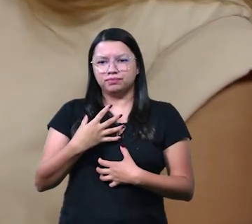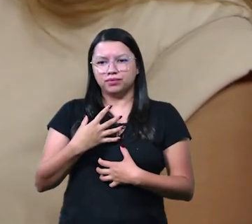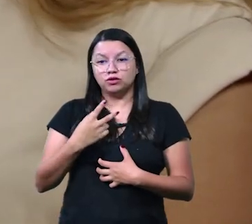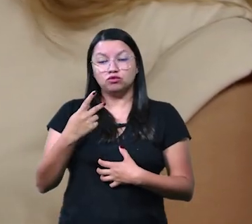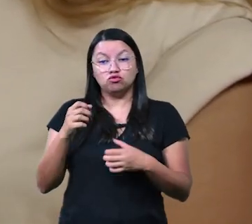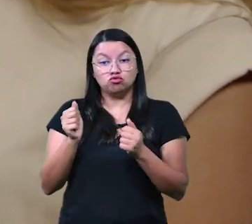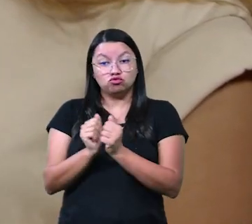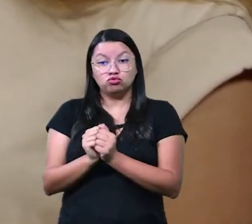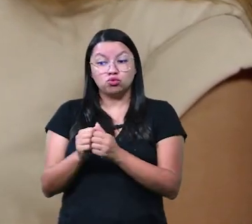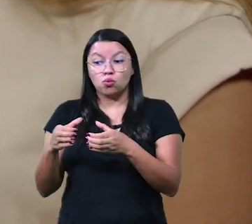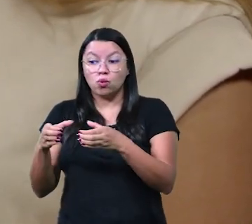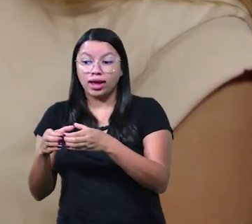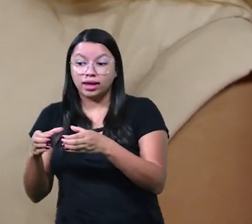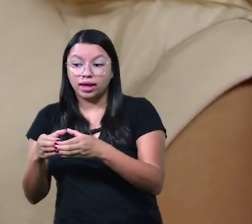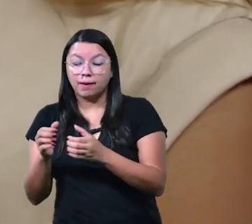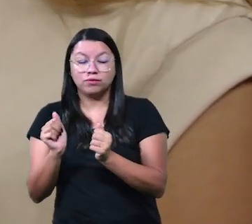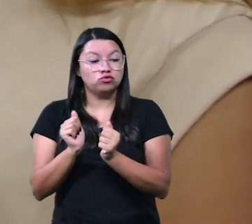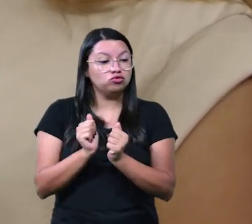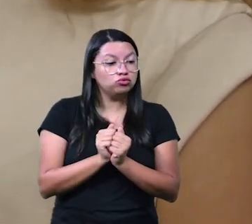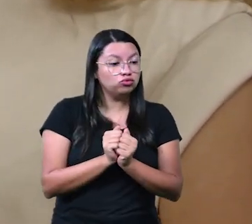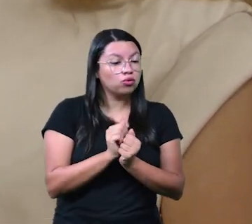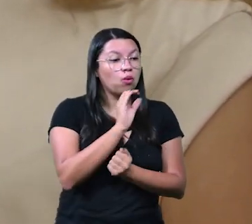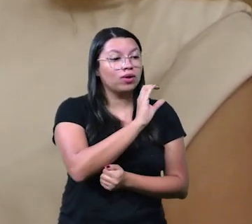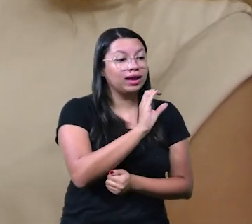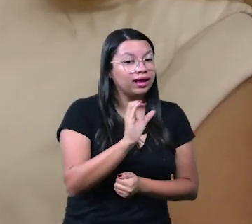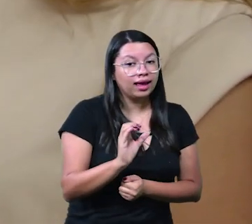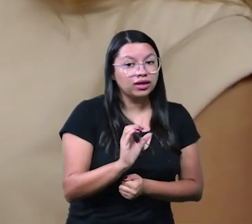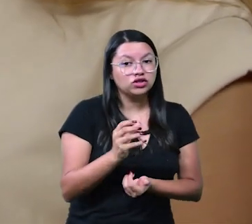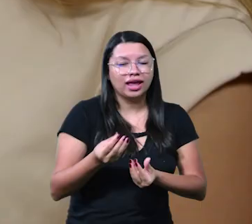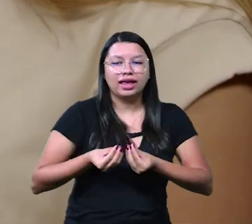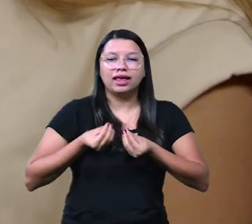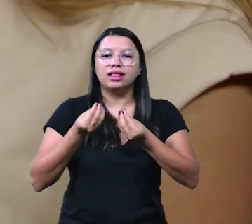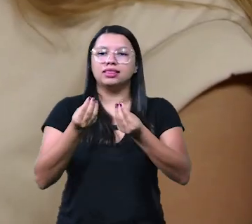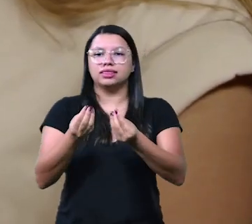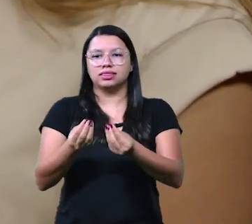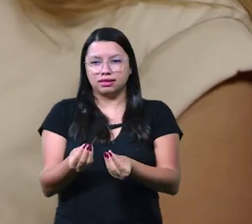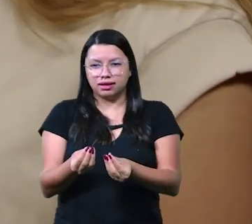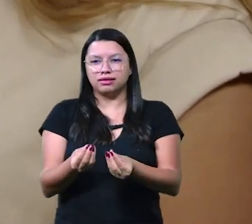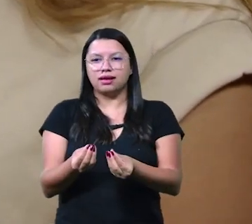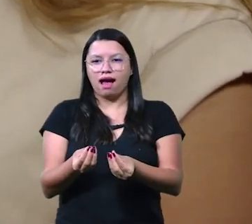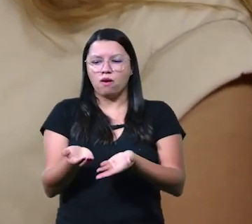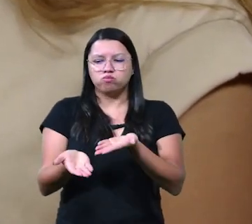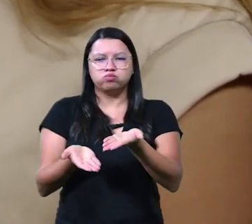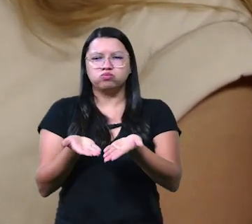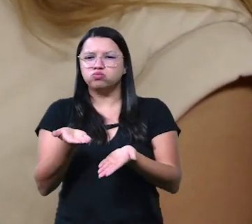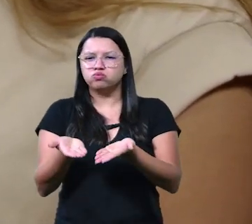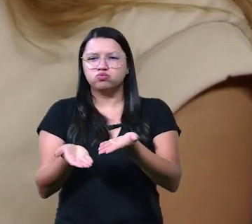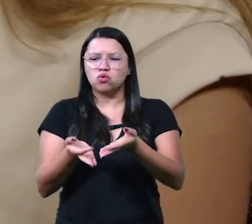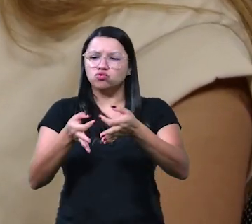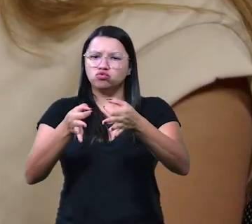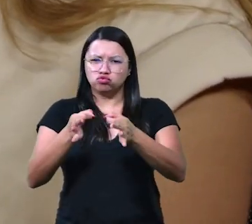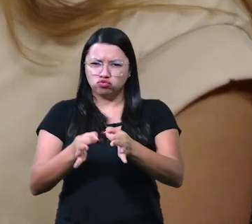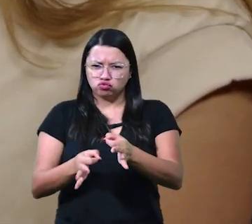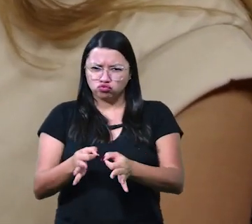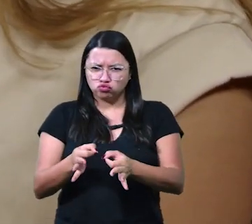sua equipe, para o hóspede e entregar um serviço justo para todos. Isso que a Maria está